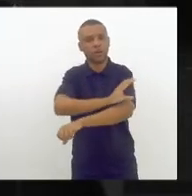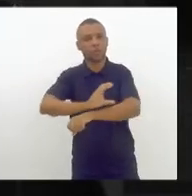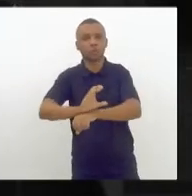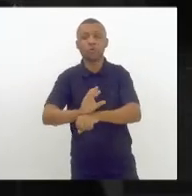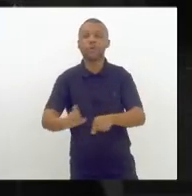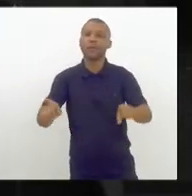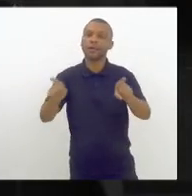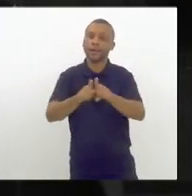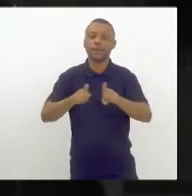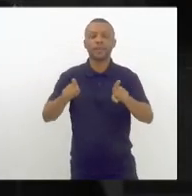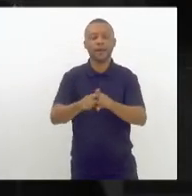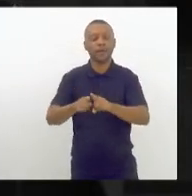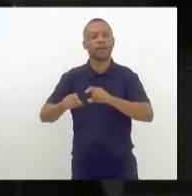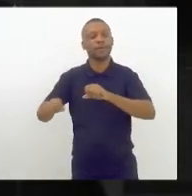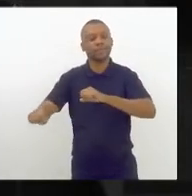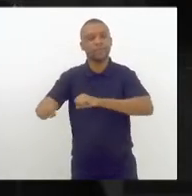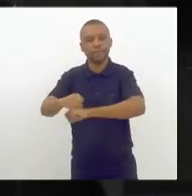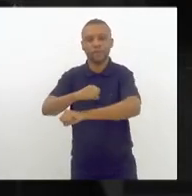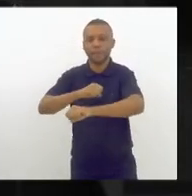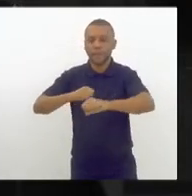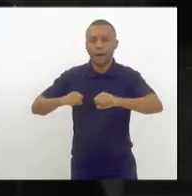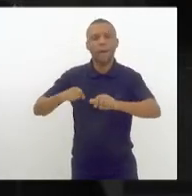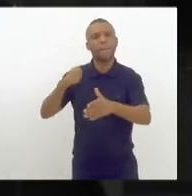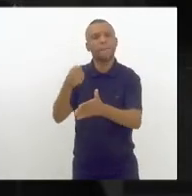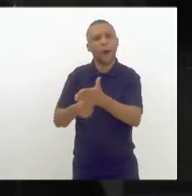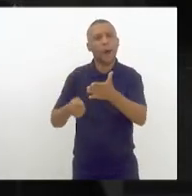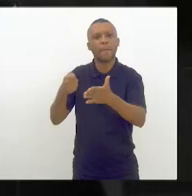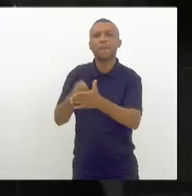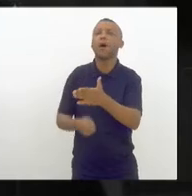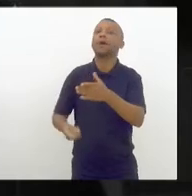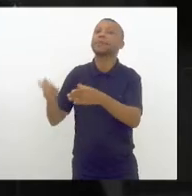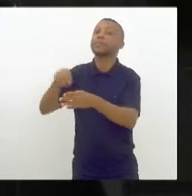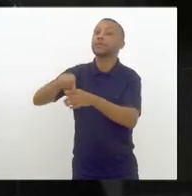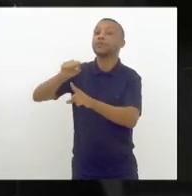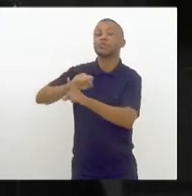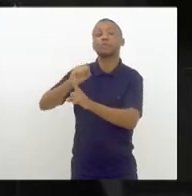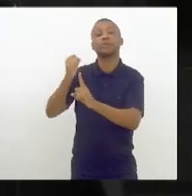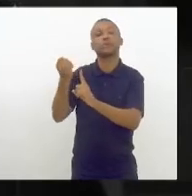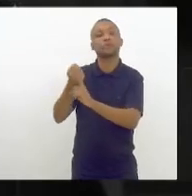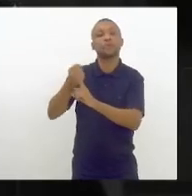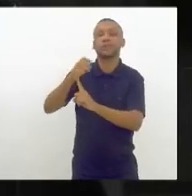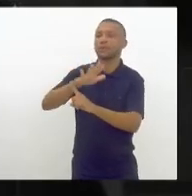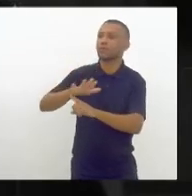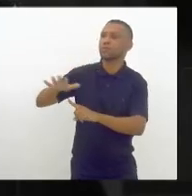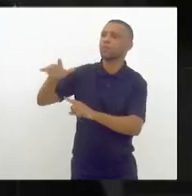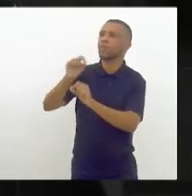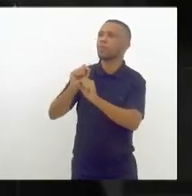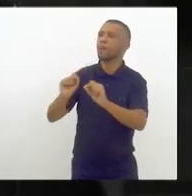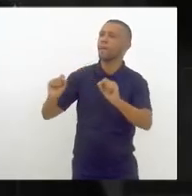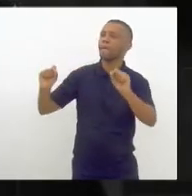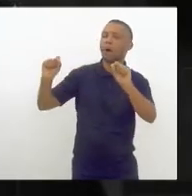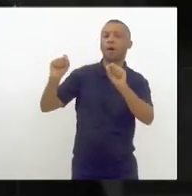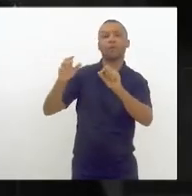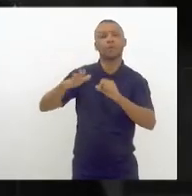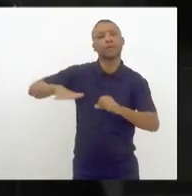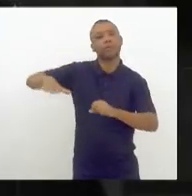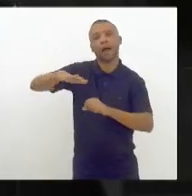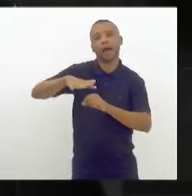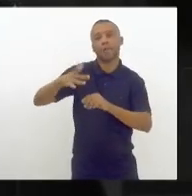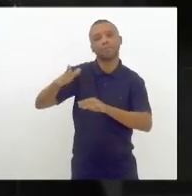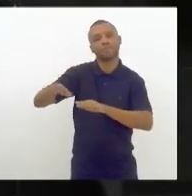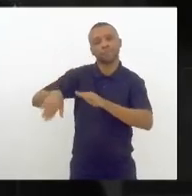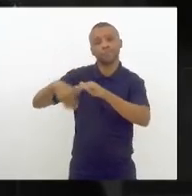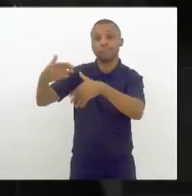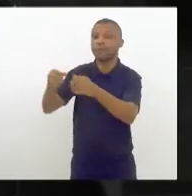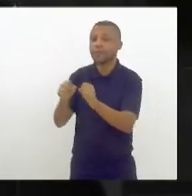é com as lutas populares né com as causas sociais mais amplas com os movimentos do campo Progressista não apenas